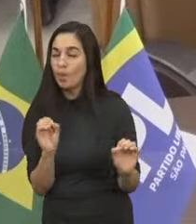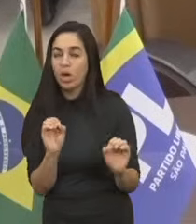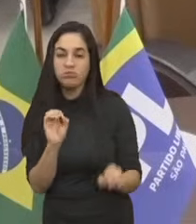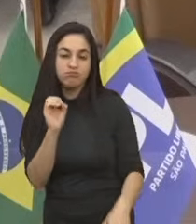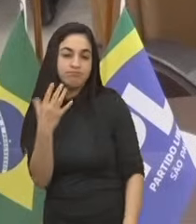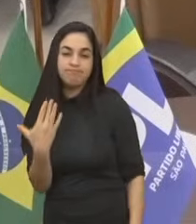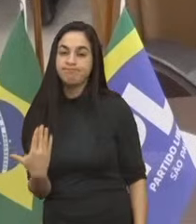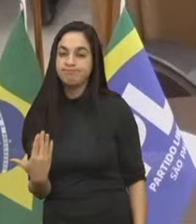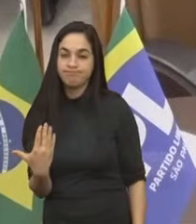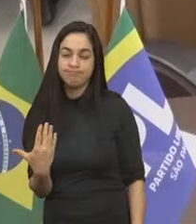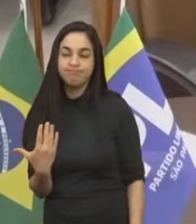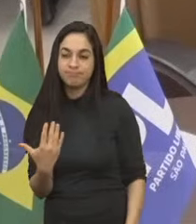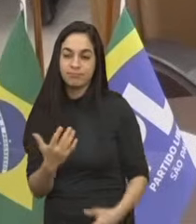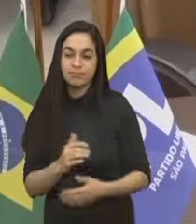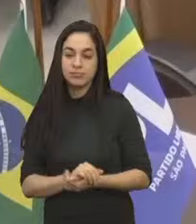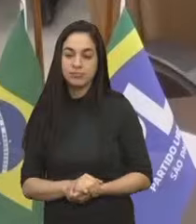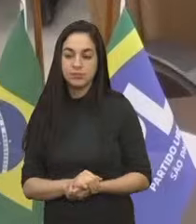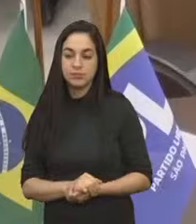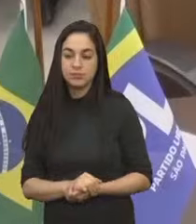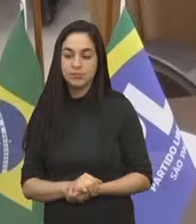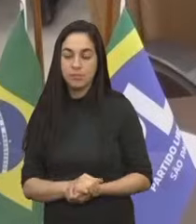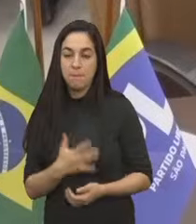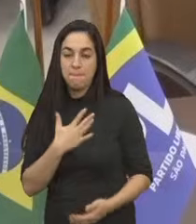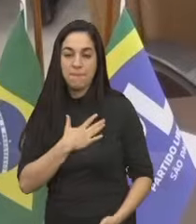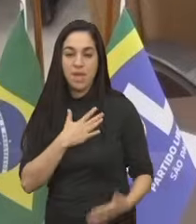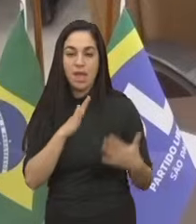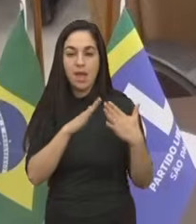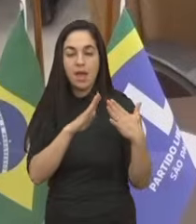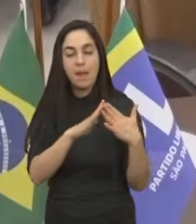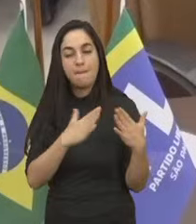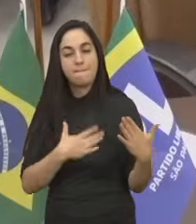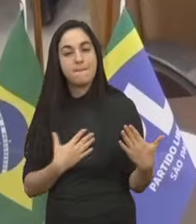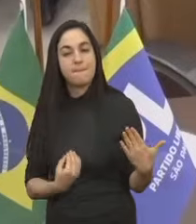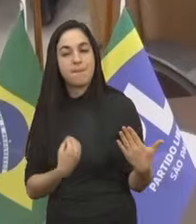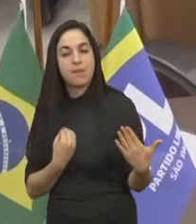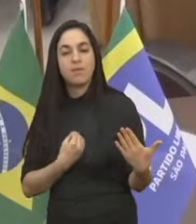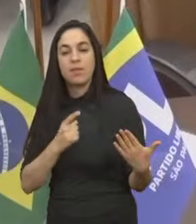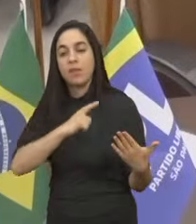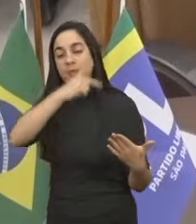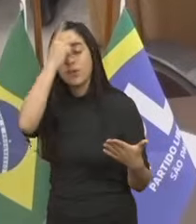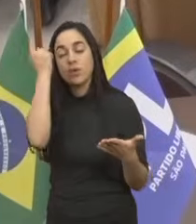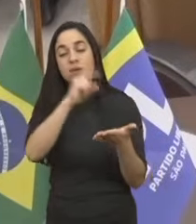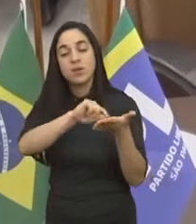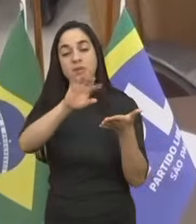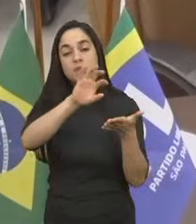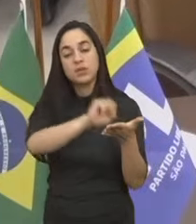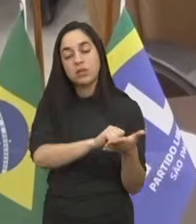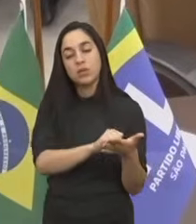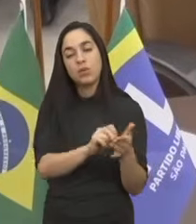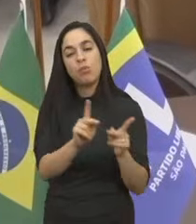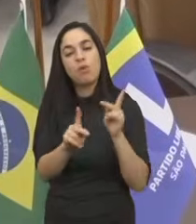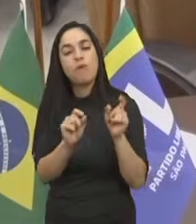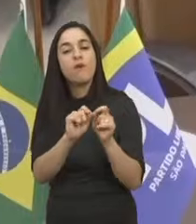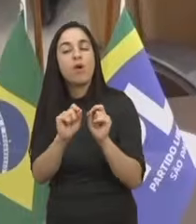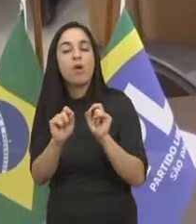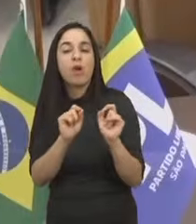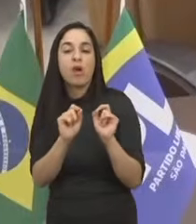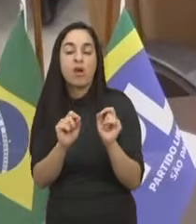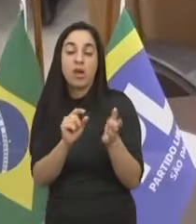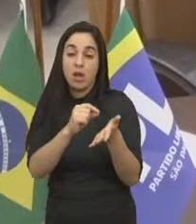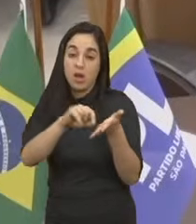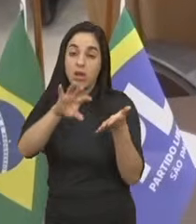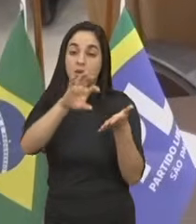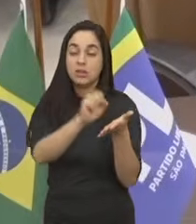feito. Programa Minha Casa Minha Vida. Então o que o povo fez? O povo está fazendo inscrição